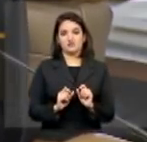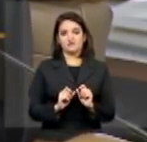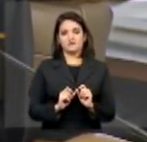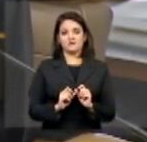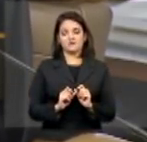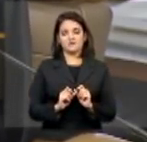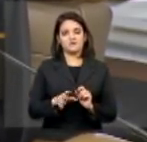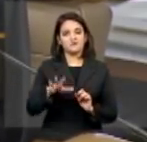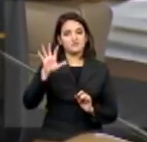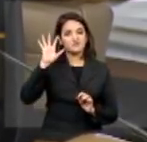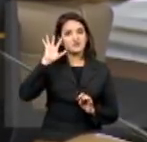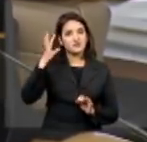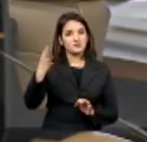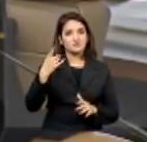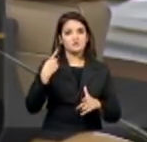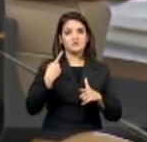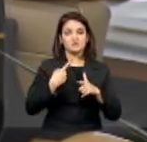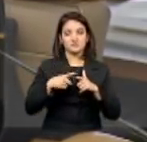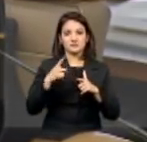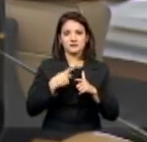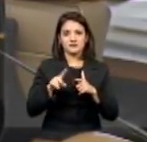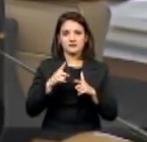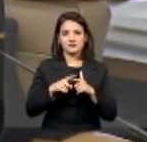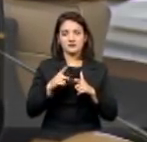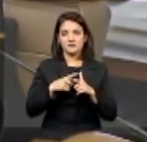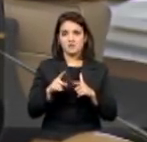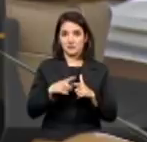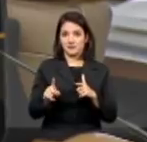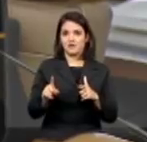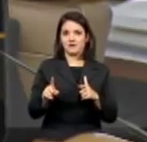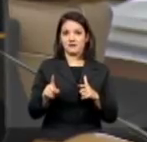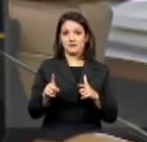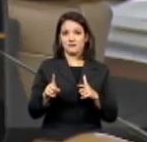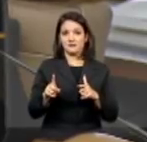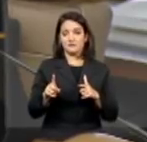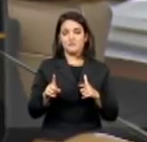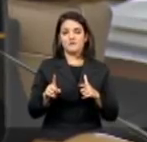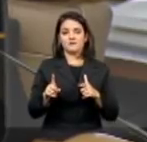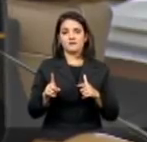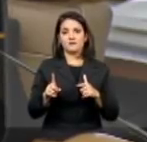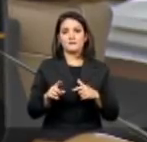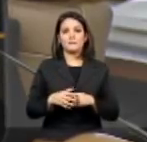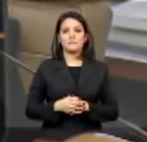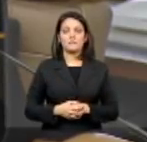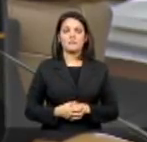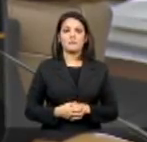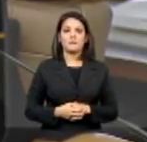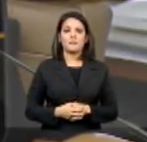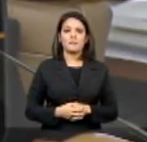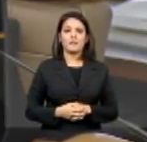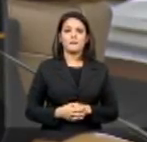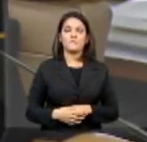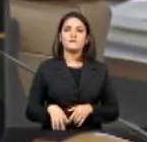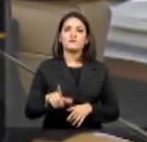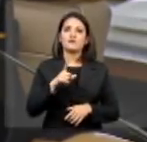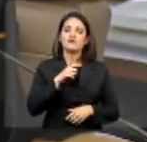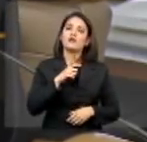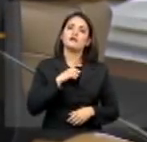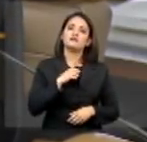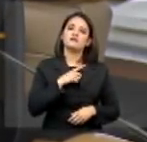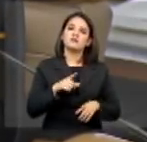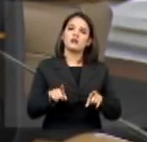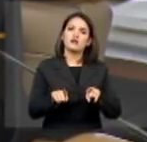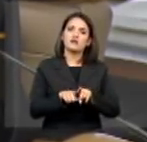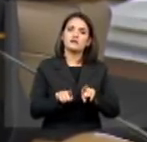solução para o problema à luz dessa resposta encontraria a densificação para o caso concreto com a